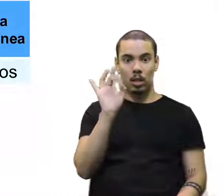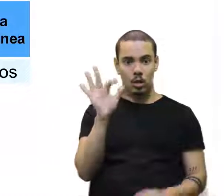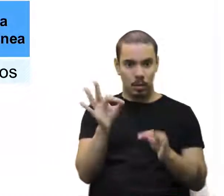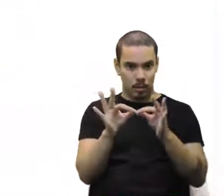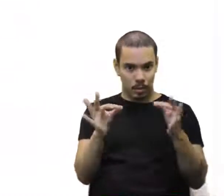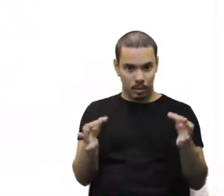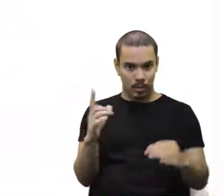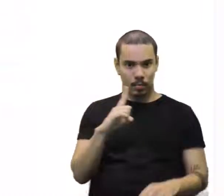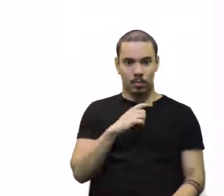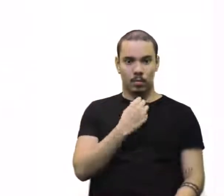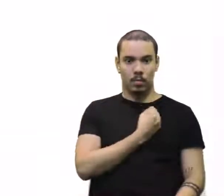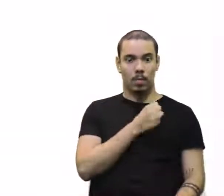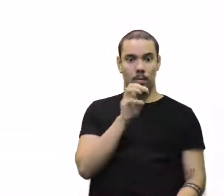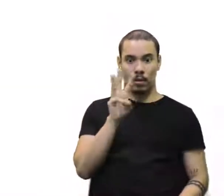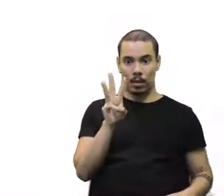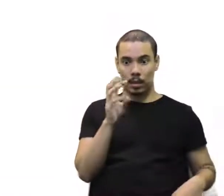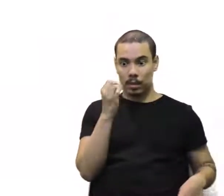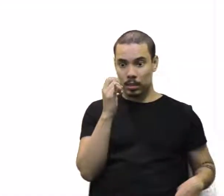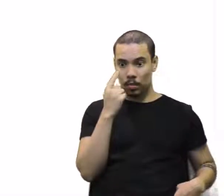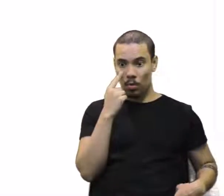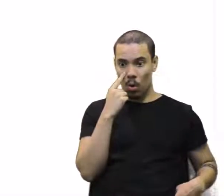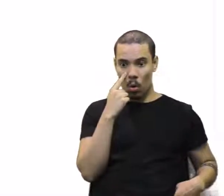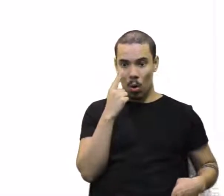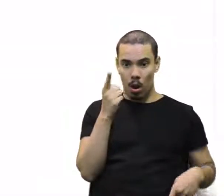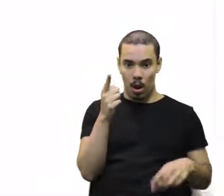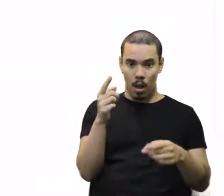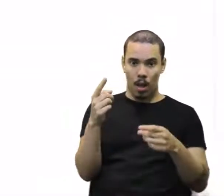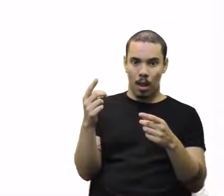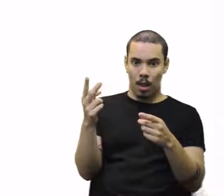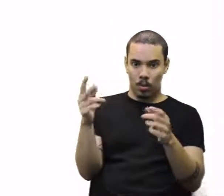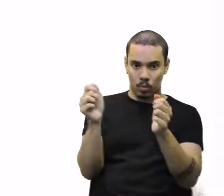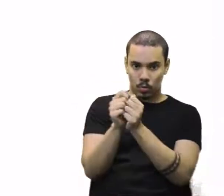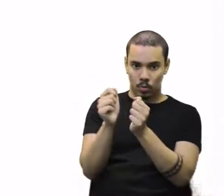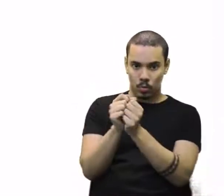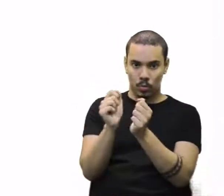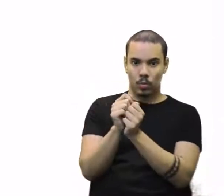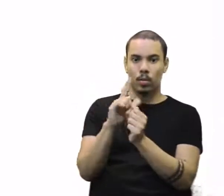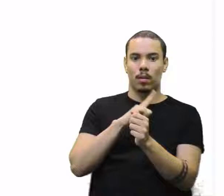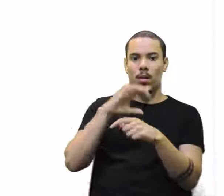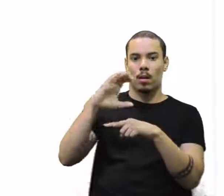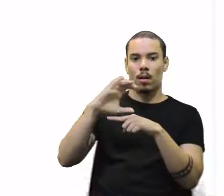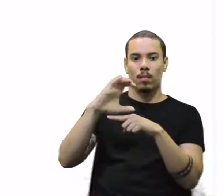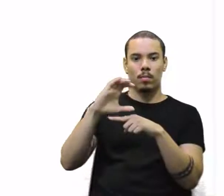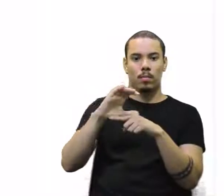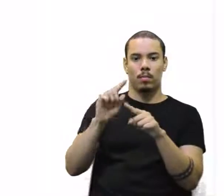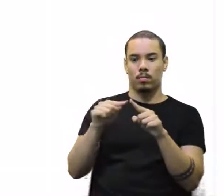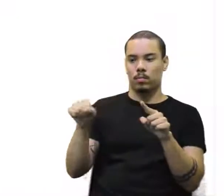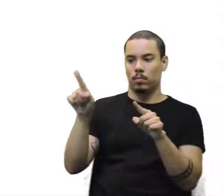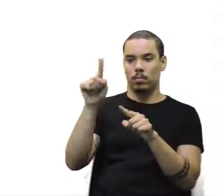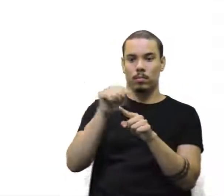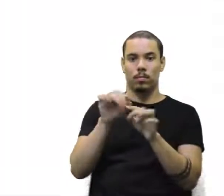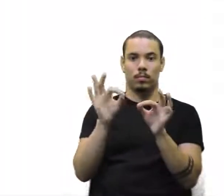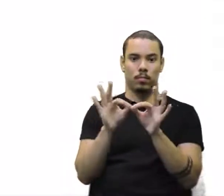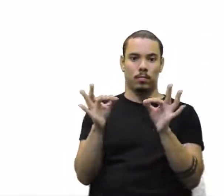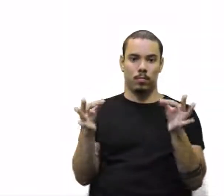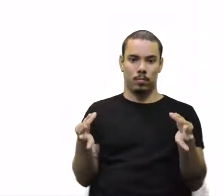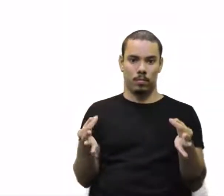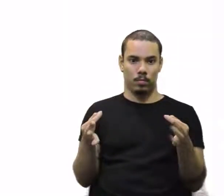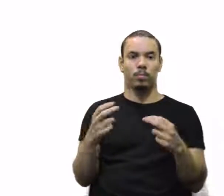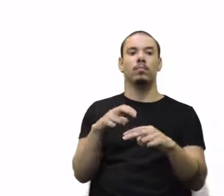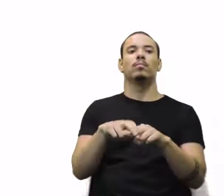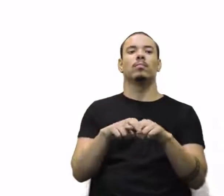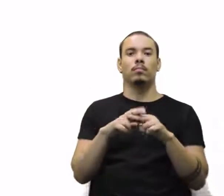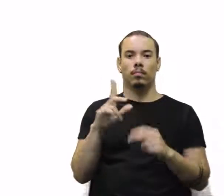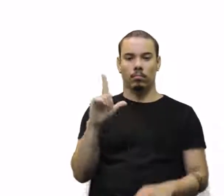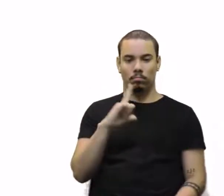3 pontos. Se você for olhar entre os átomos de carbono, nós só temos ligações simples. Então, nós